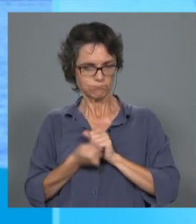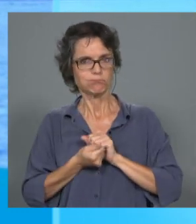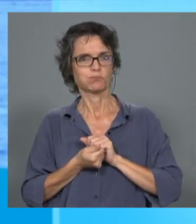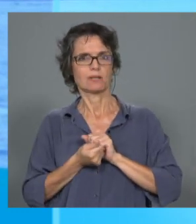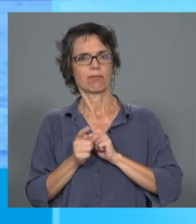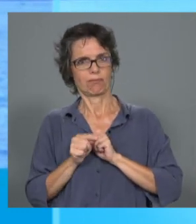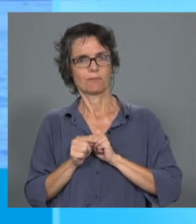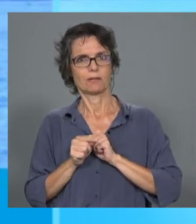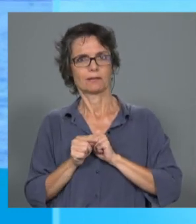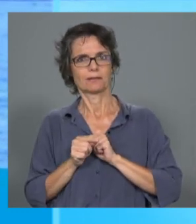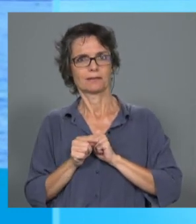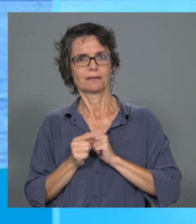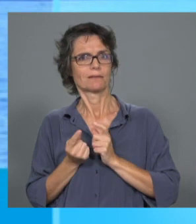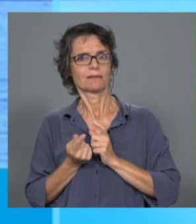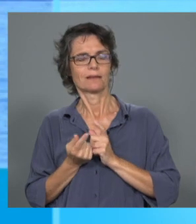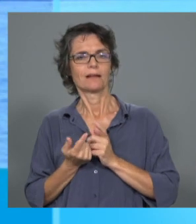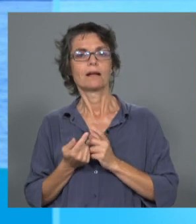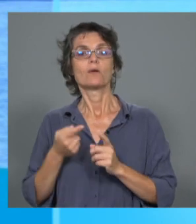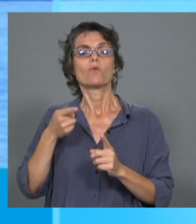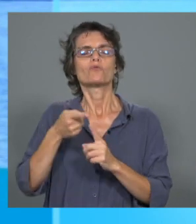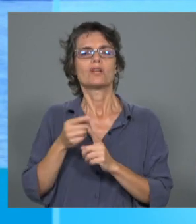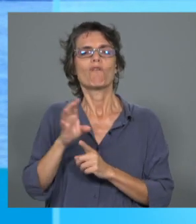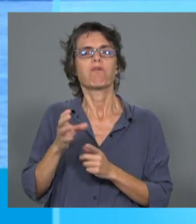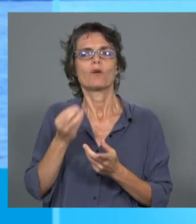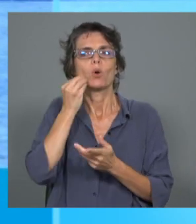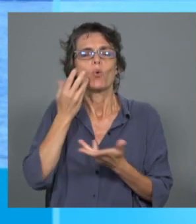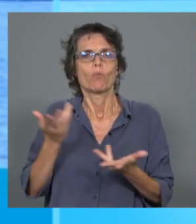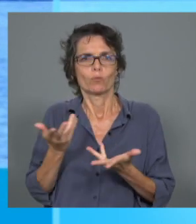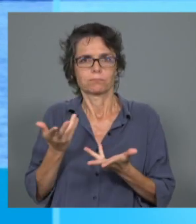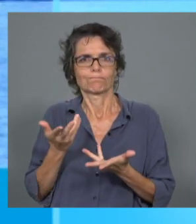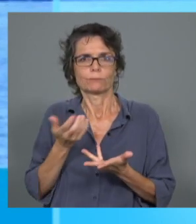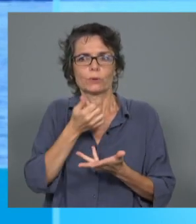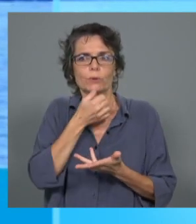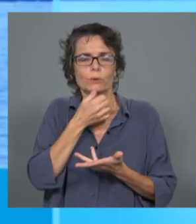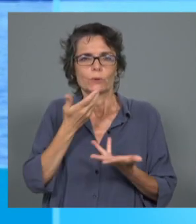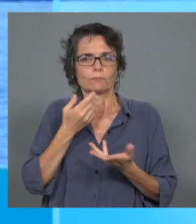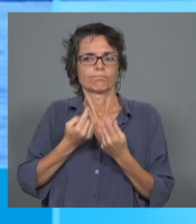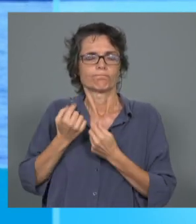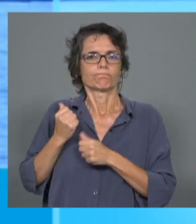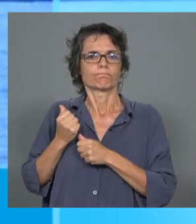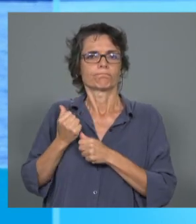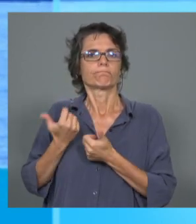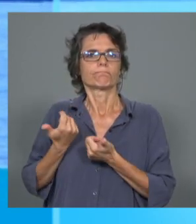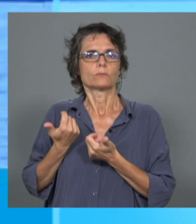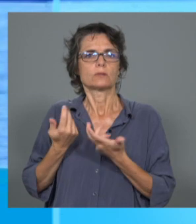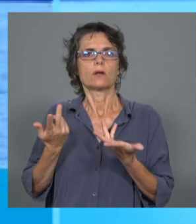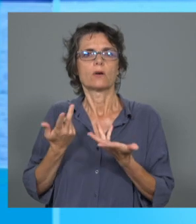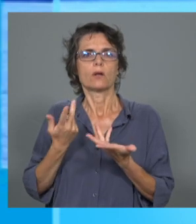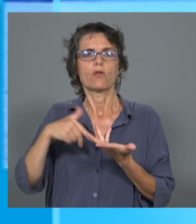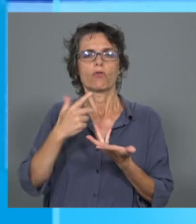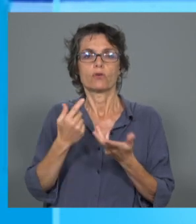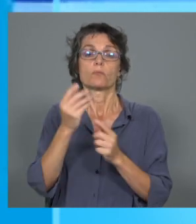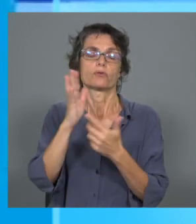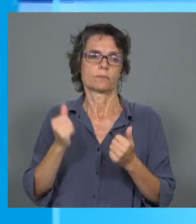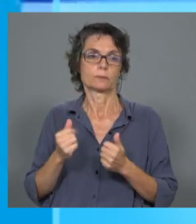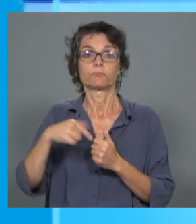comunicação. Mas para quê? Para onde? De que maneira? Com que formas? Que formas de comunicar? Que formas de colocar a voz? Nós sabemos que, por exemplo,